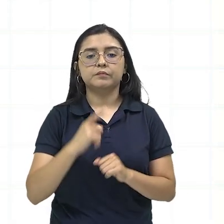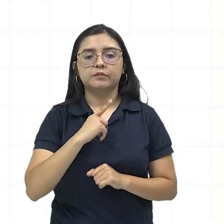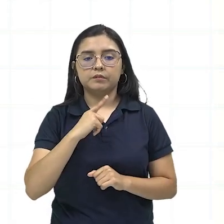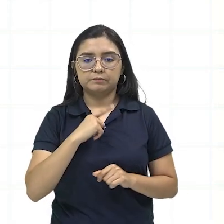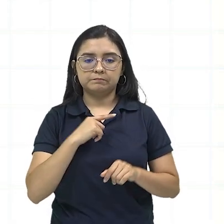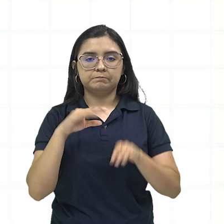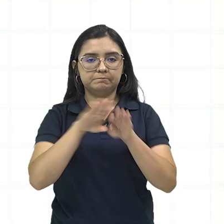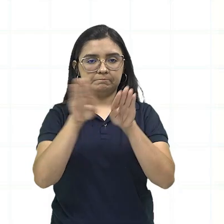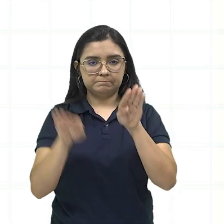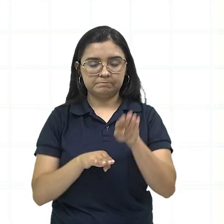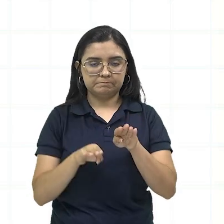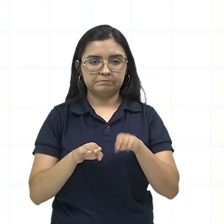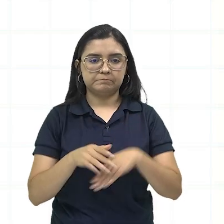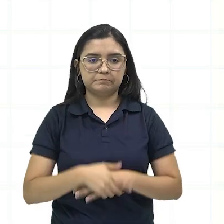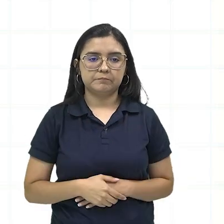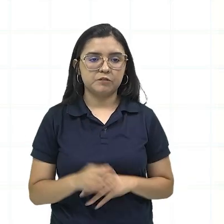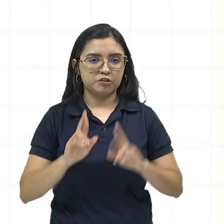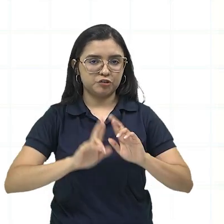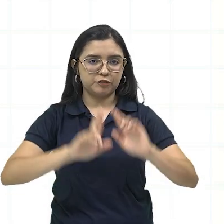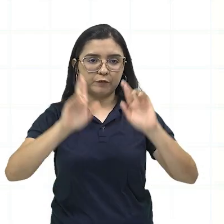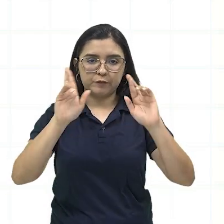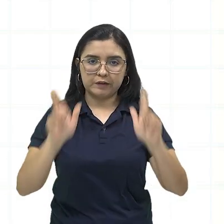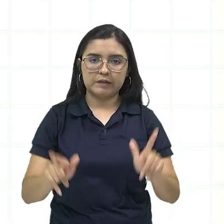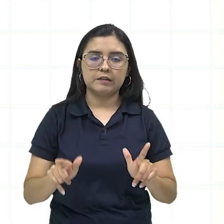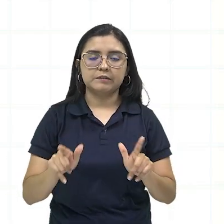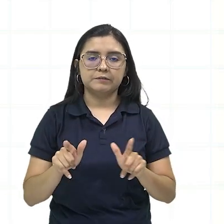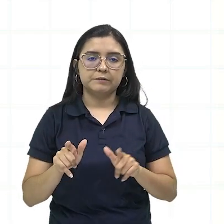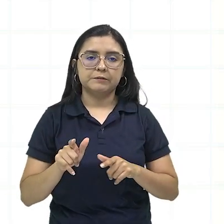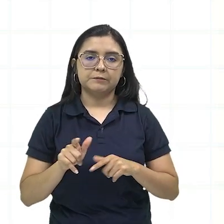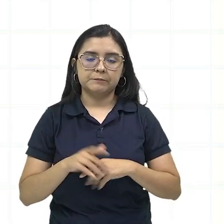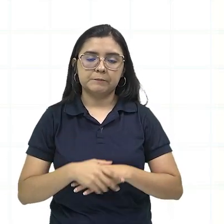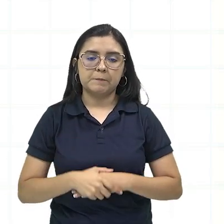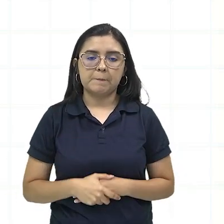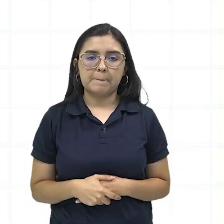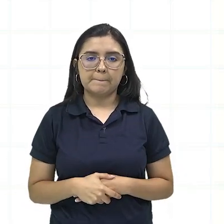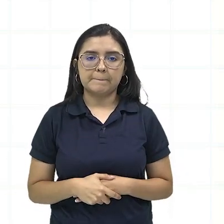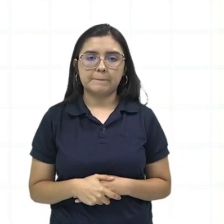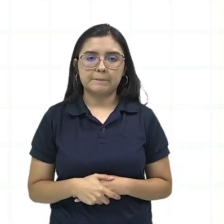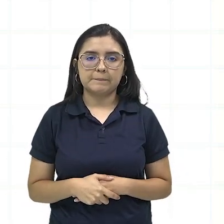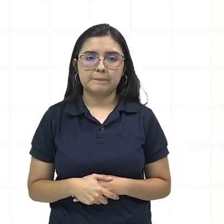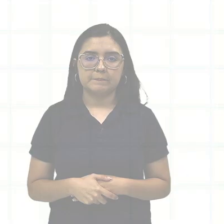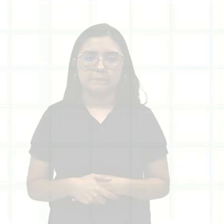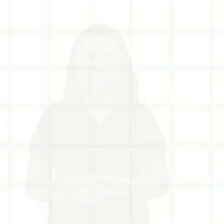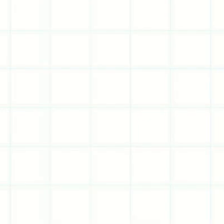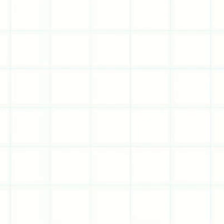bem menos igualitários, com uma diferença muito grande entre homens e mulheres. Olha lá, o Irã com